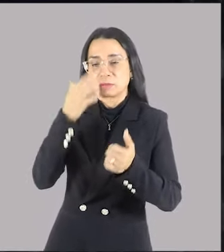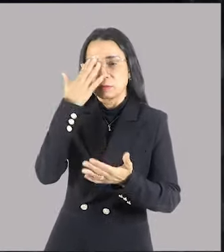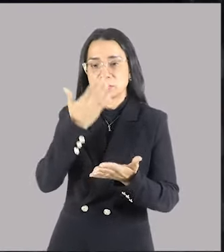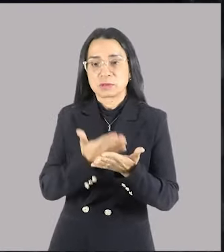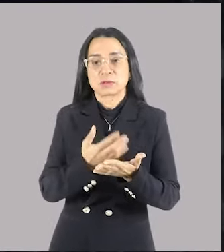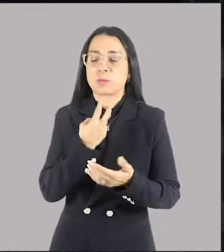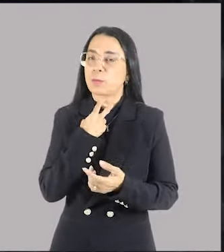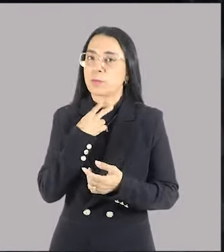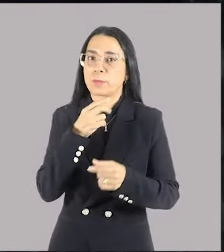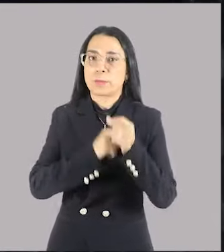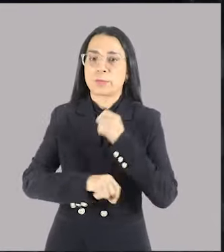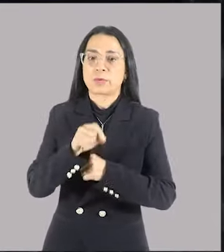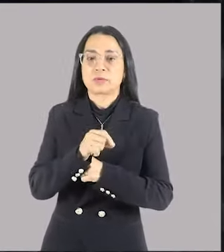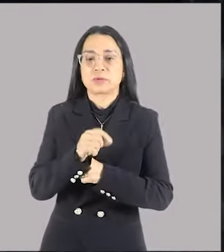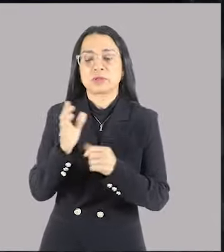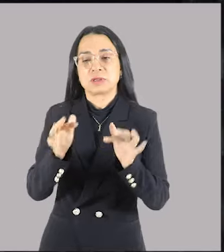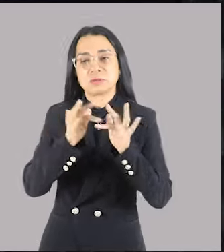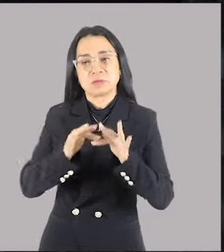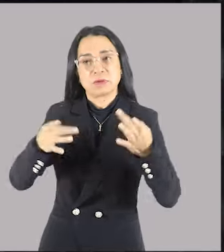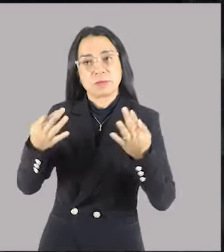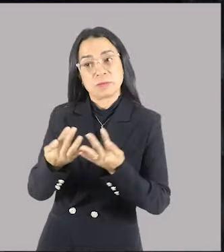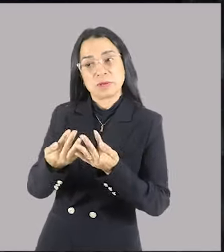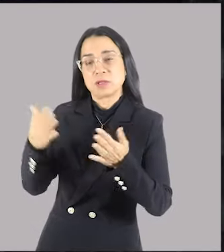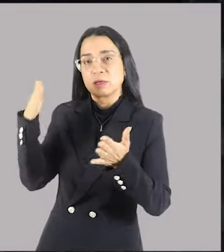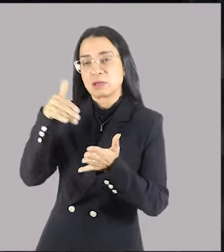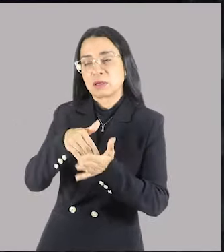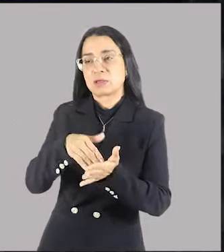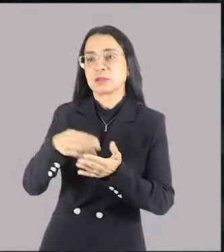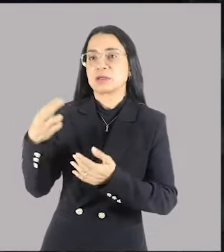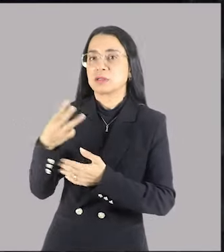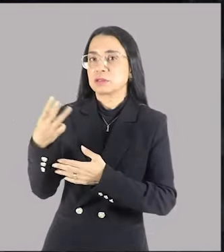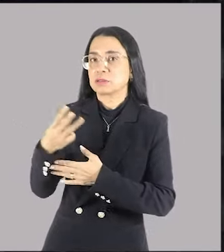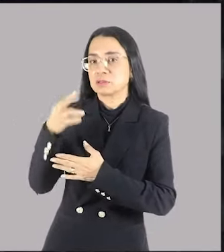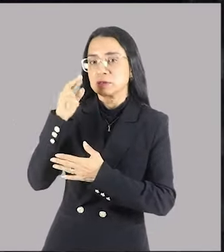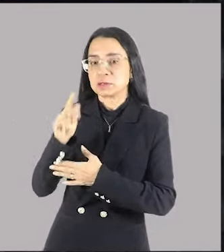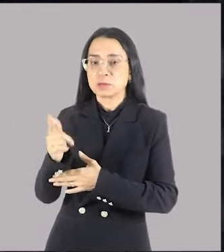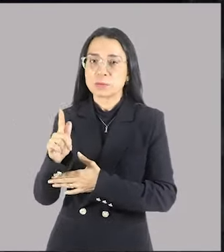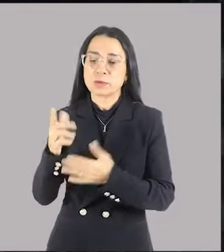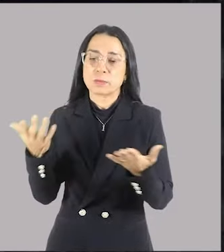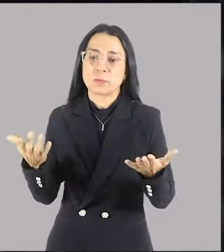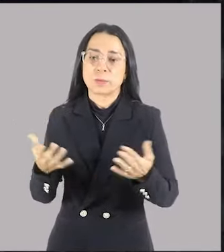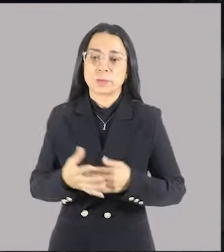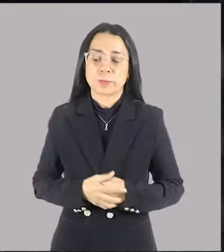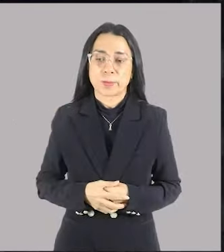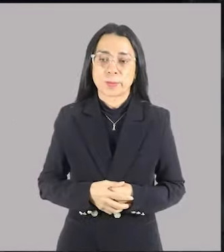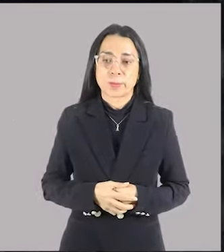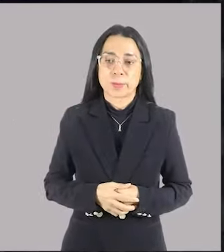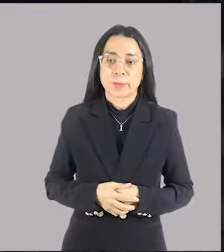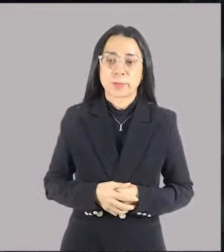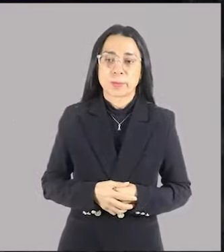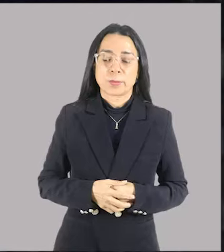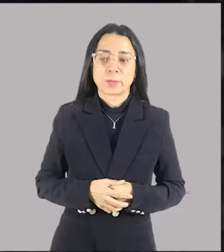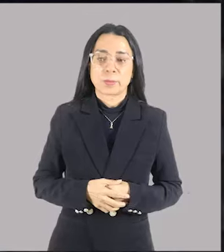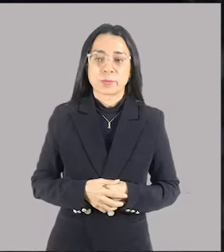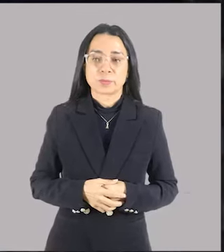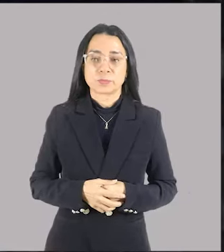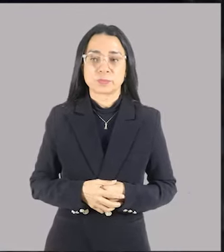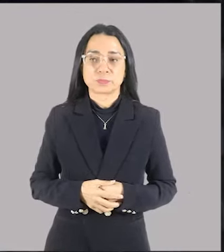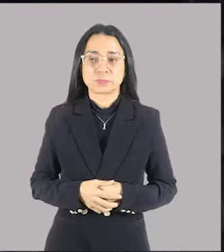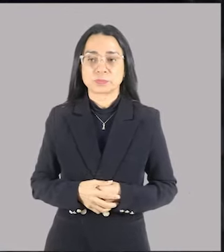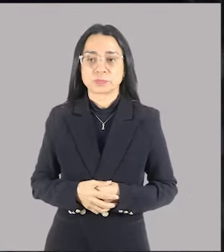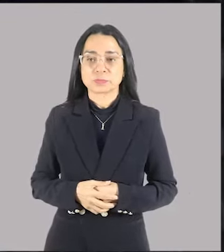confiança não podem ser parentes até terceiro grau da autoridade nomeante da autoridade nomeante previsto na constituição para